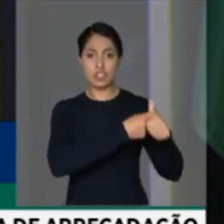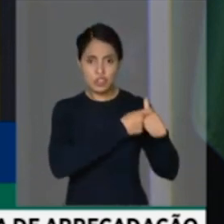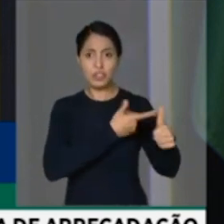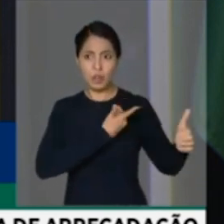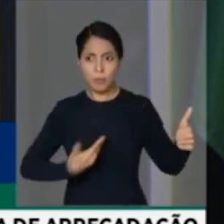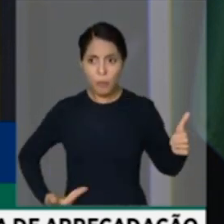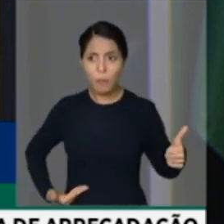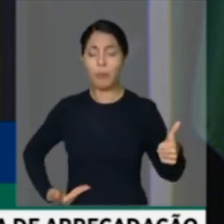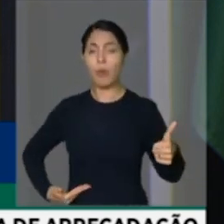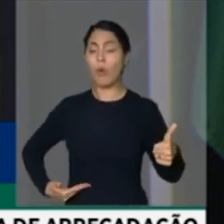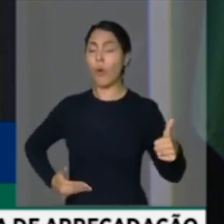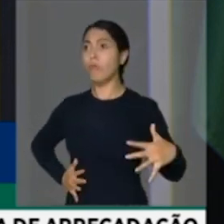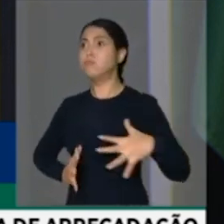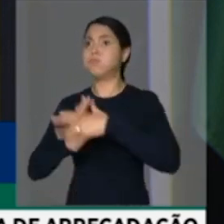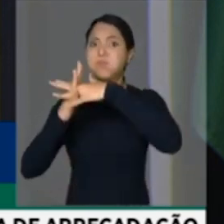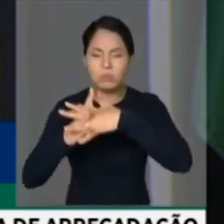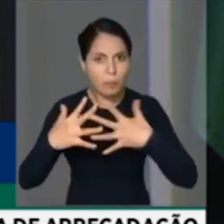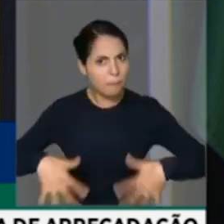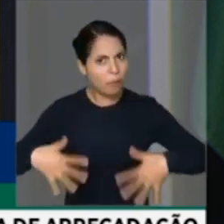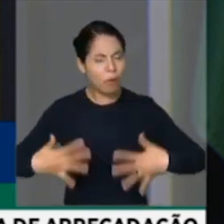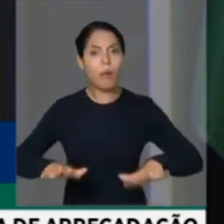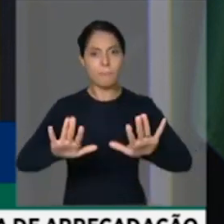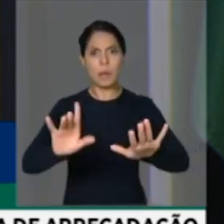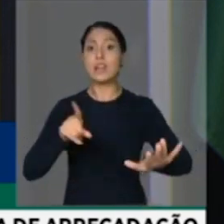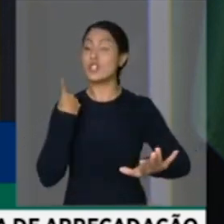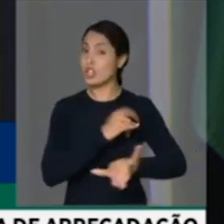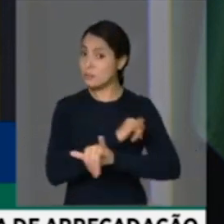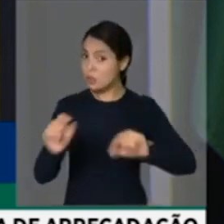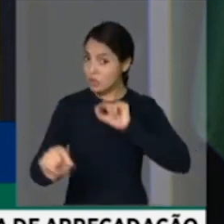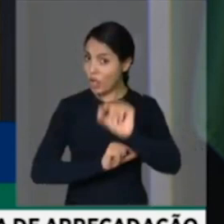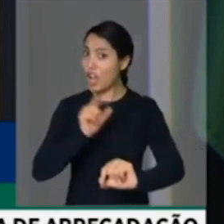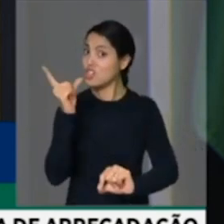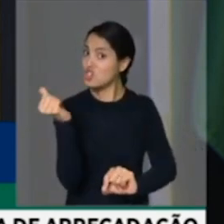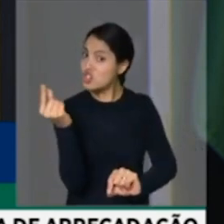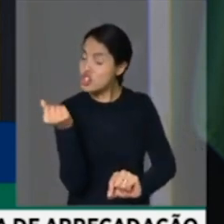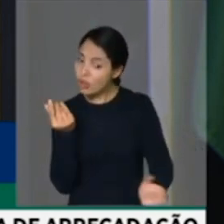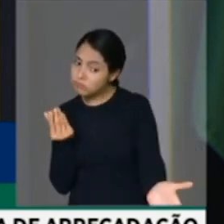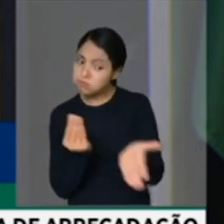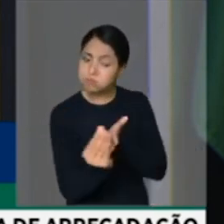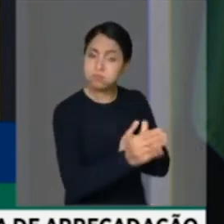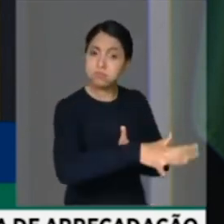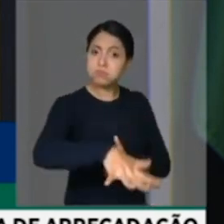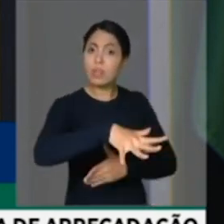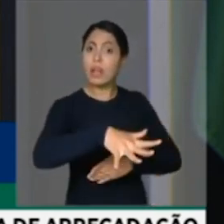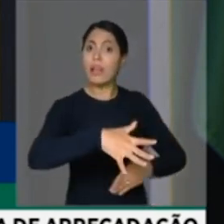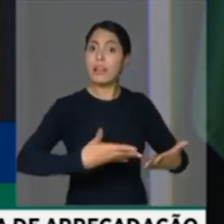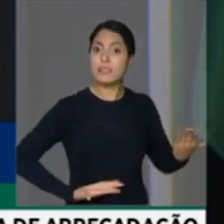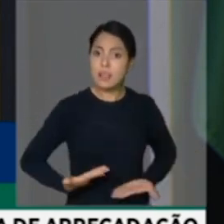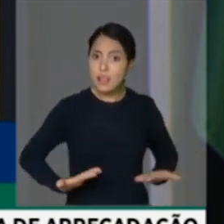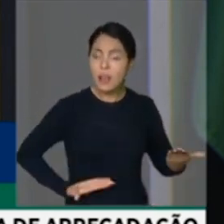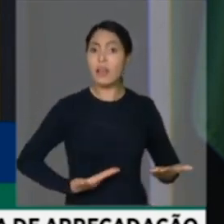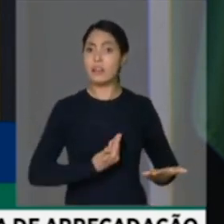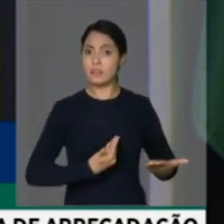público obrigatório pode parecer uma coisa complexa, mas a gente está falando de dinheiro na ponta do cidadão, a gente está falando de salário de servidor, a gente está falando